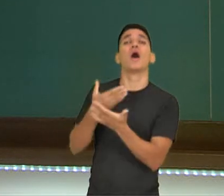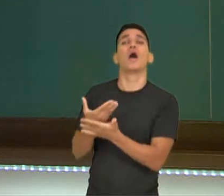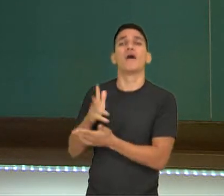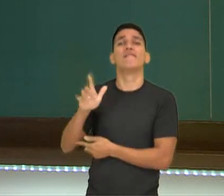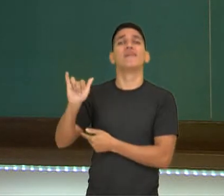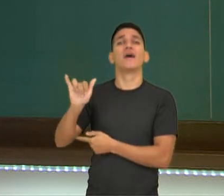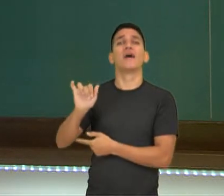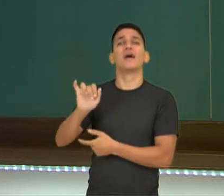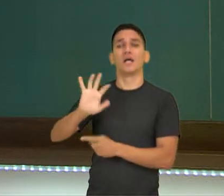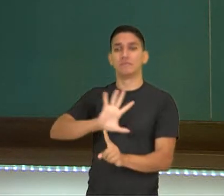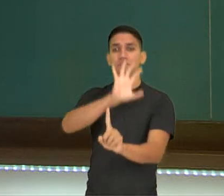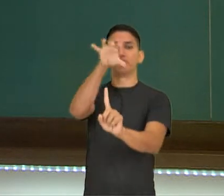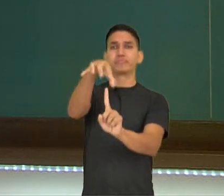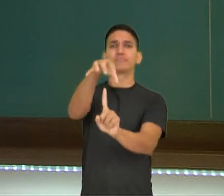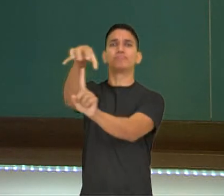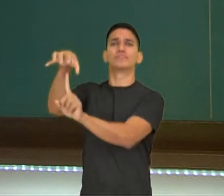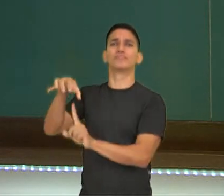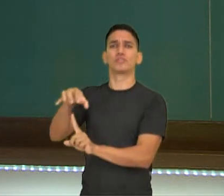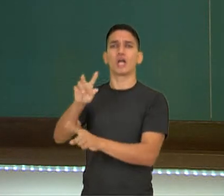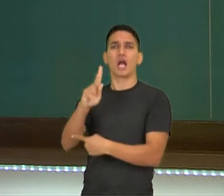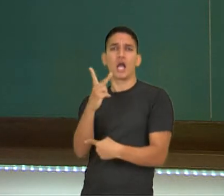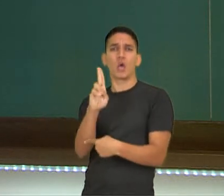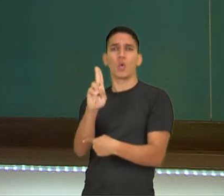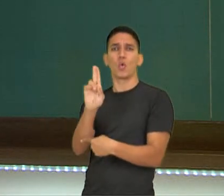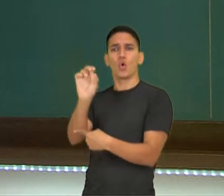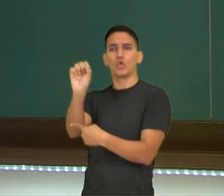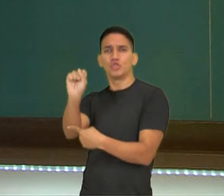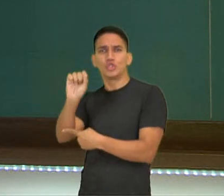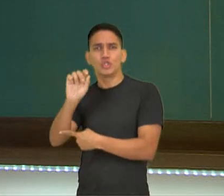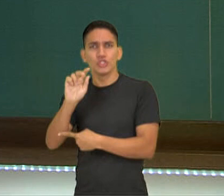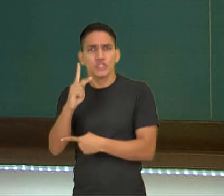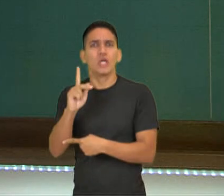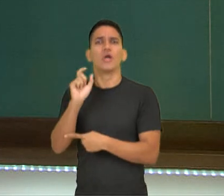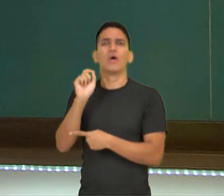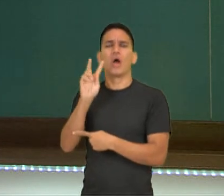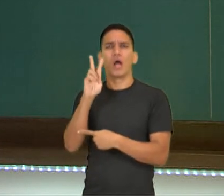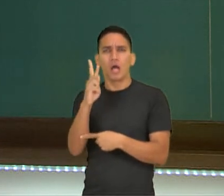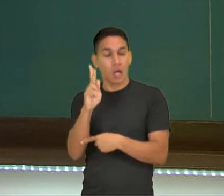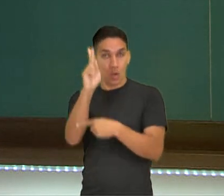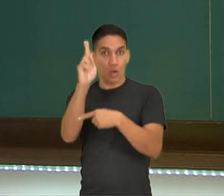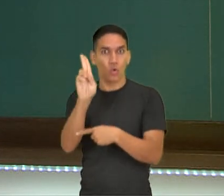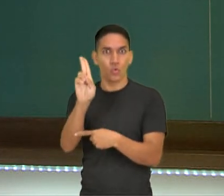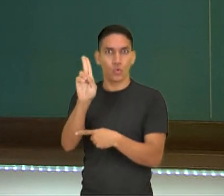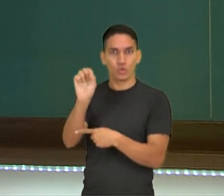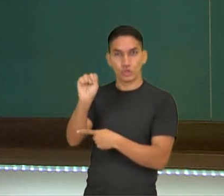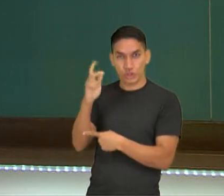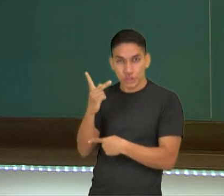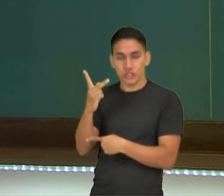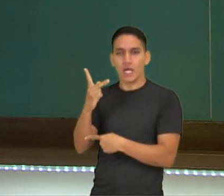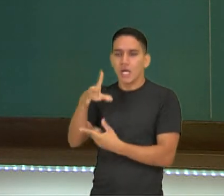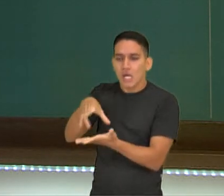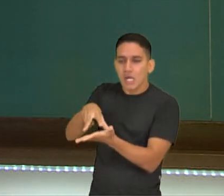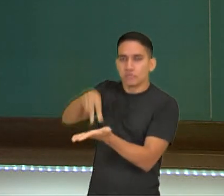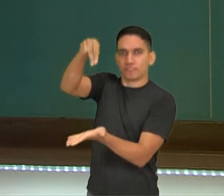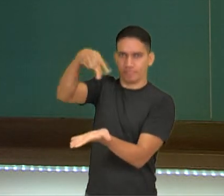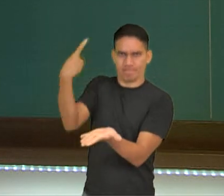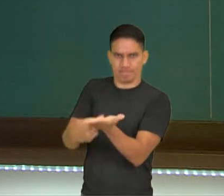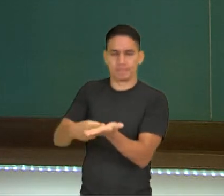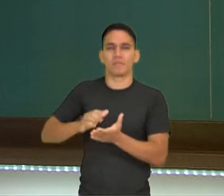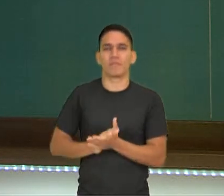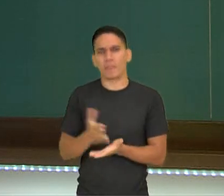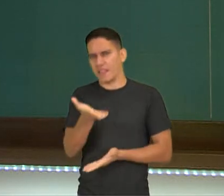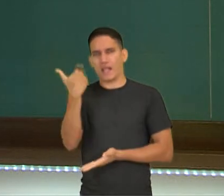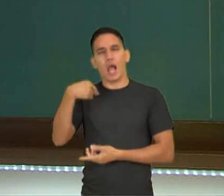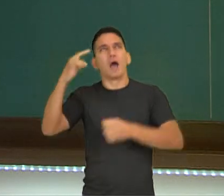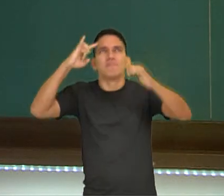Kush, formação, espaço, geografia, comércio. Embarque nessa aventura junto comigo, vamos lá, aperte os